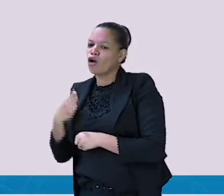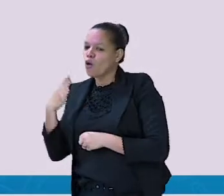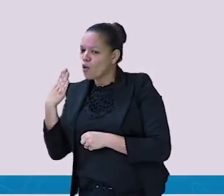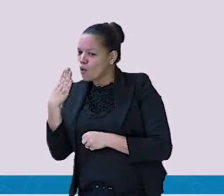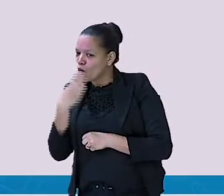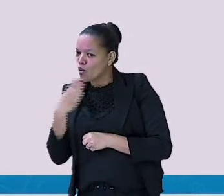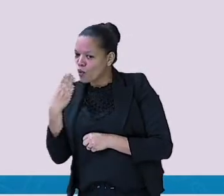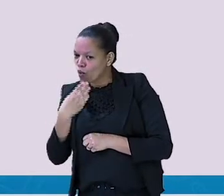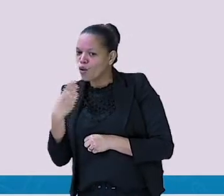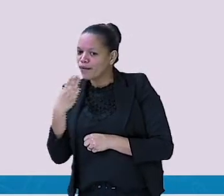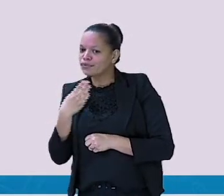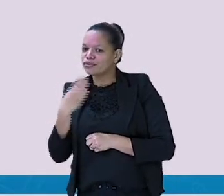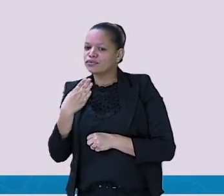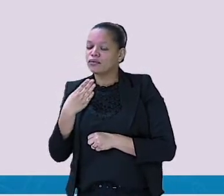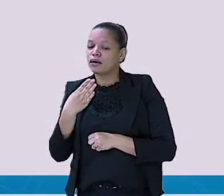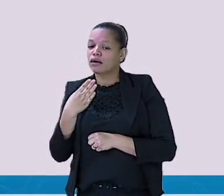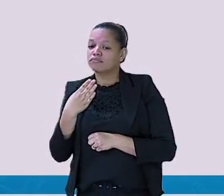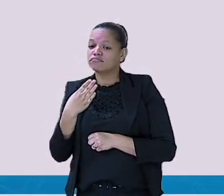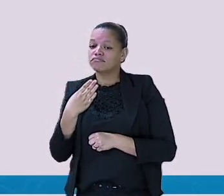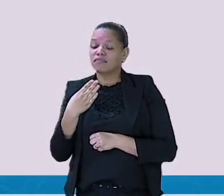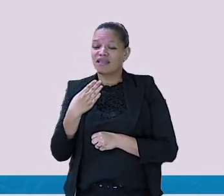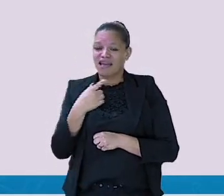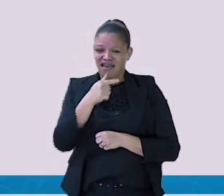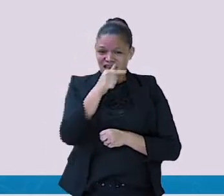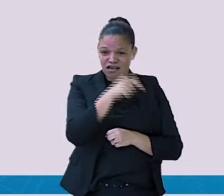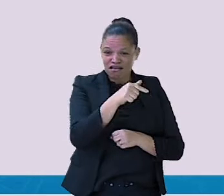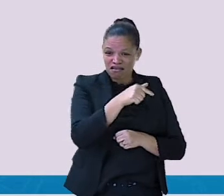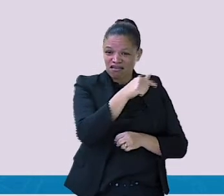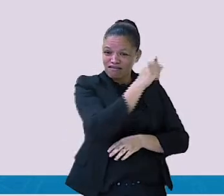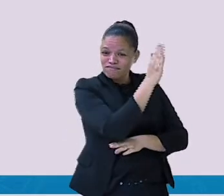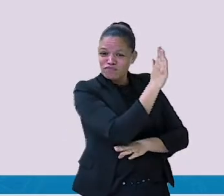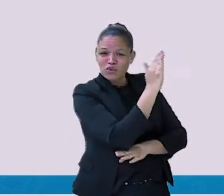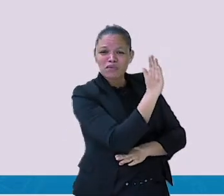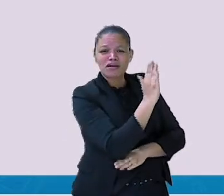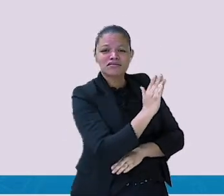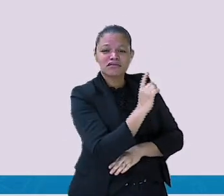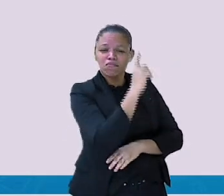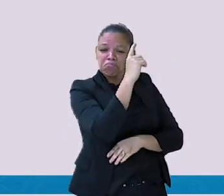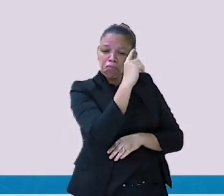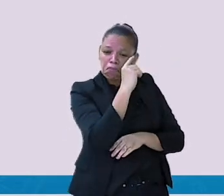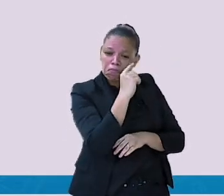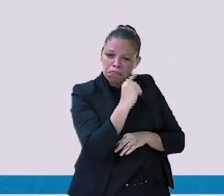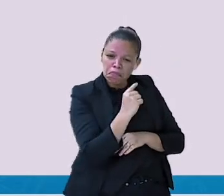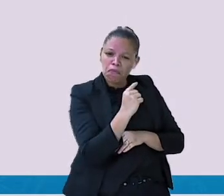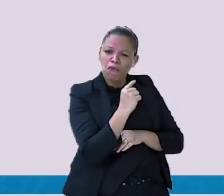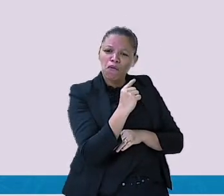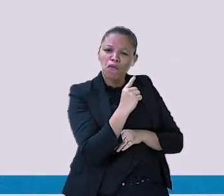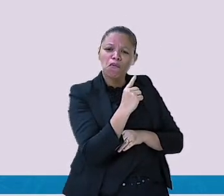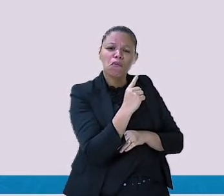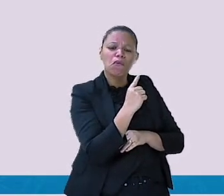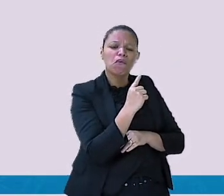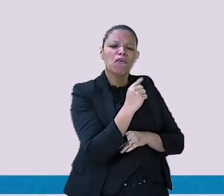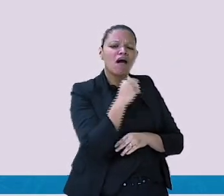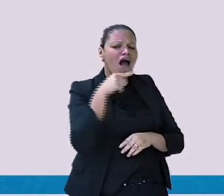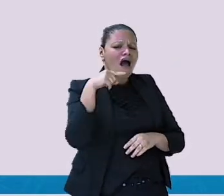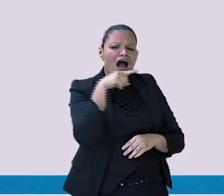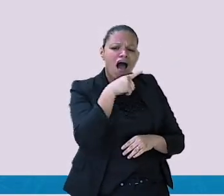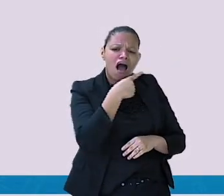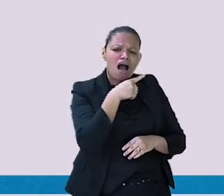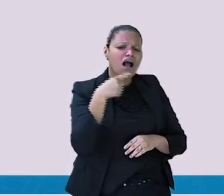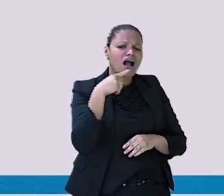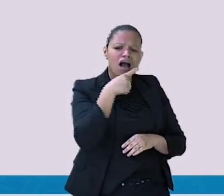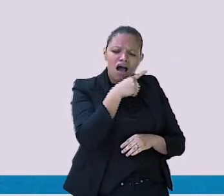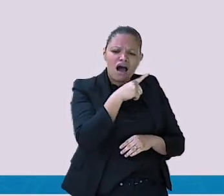produtos ficavam aqui no Brasil, até que eles pudessem entender que poderiam mercantilizar, né, fazer o mercantil